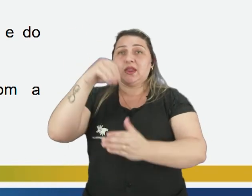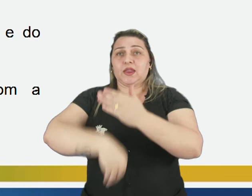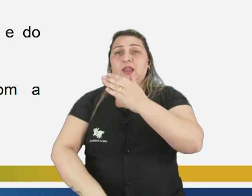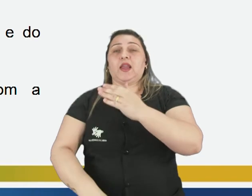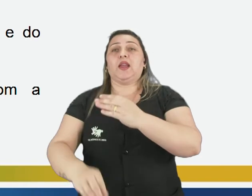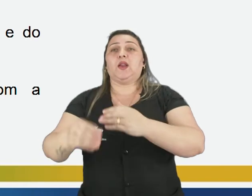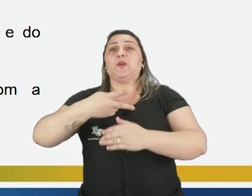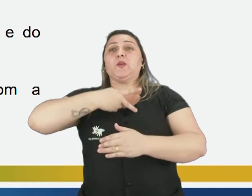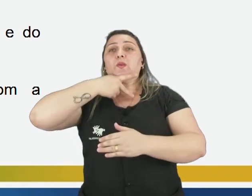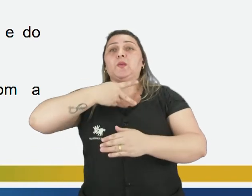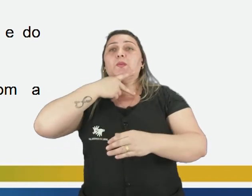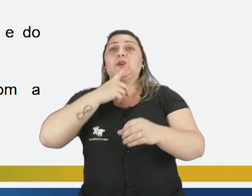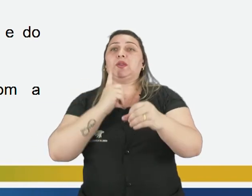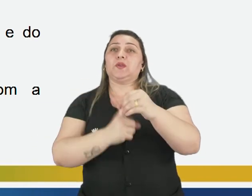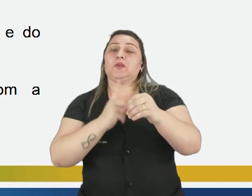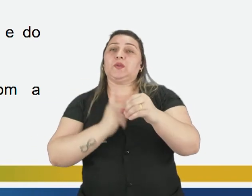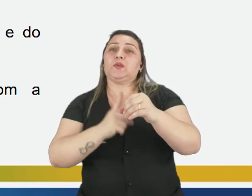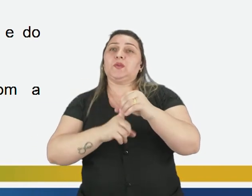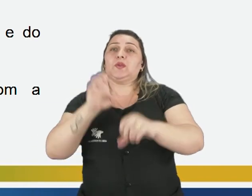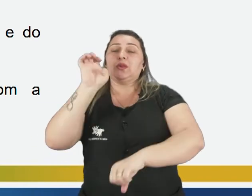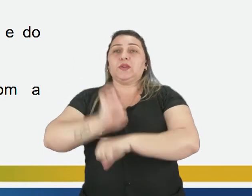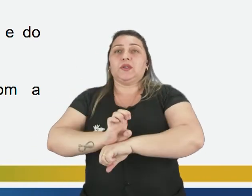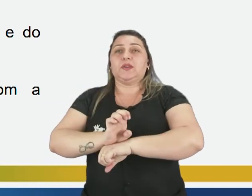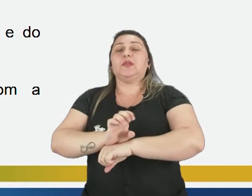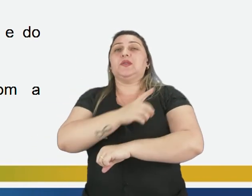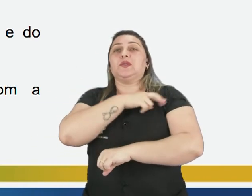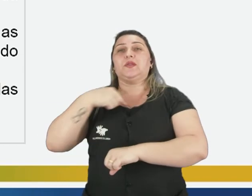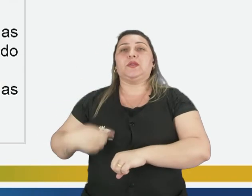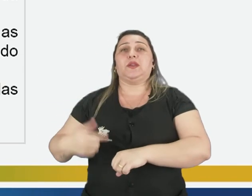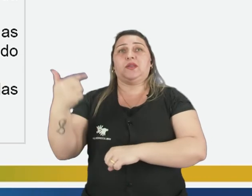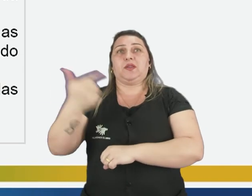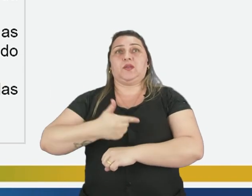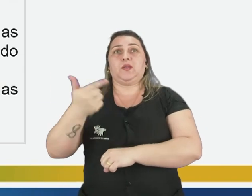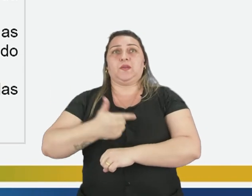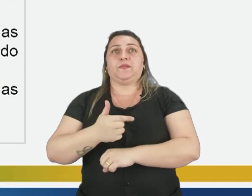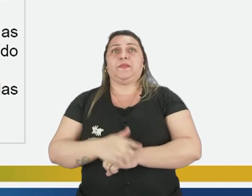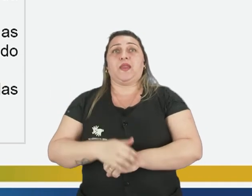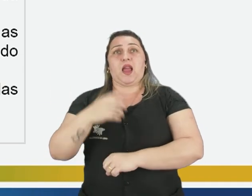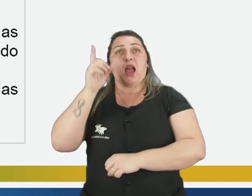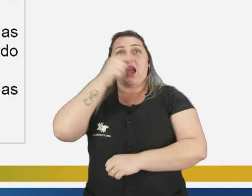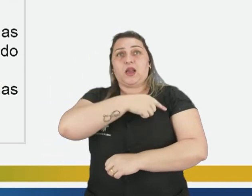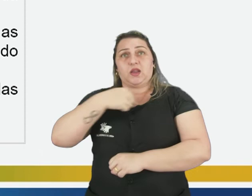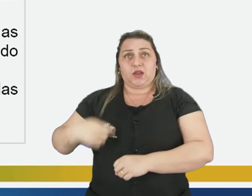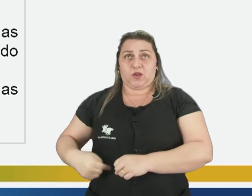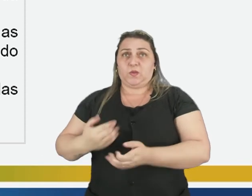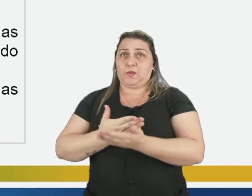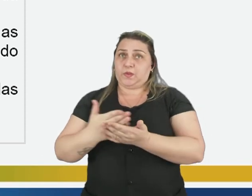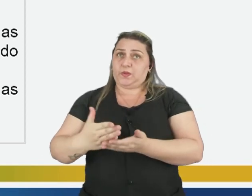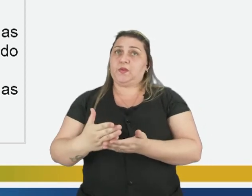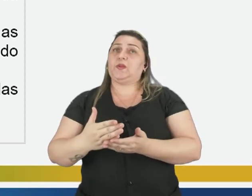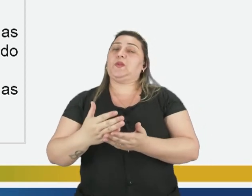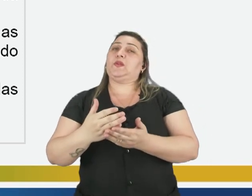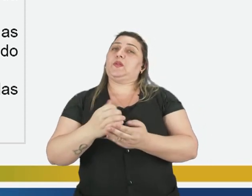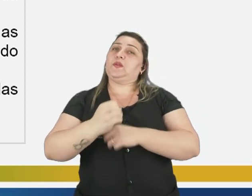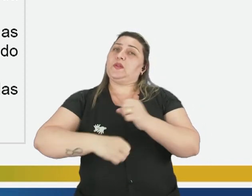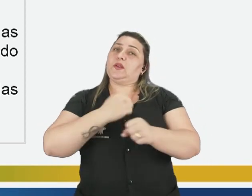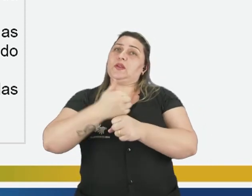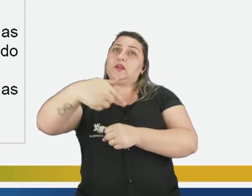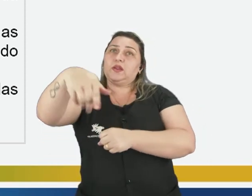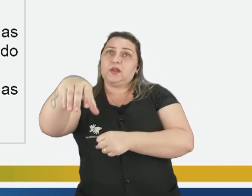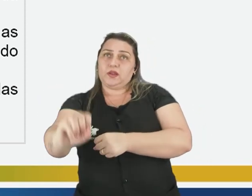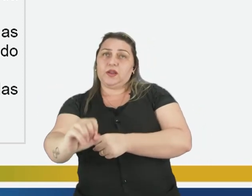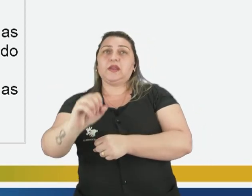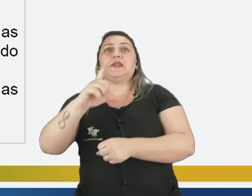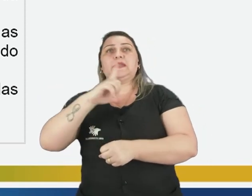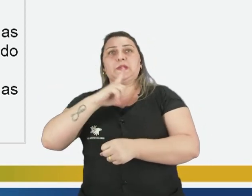Partido Comunista e do Estado Chinês. Vamos para a segunda questão, então? A China, desde meados dos anos 70,